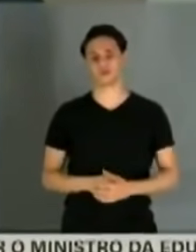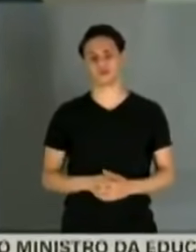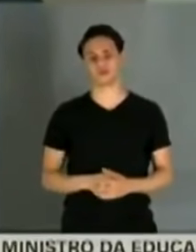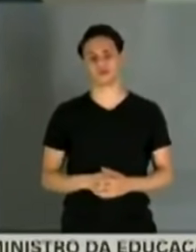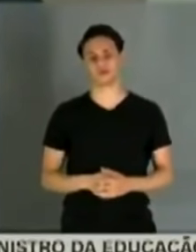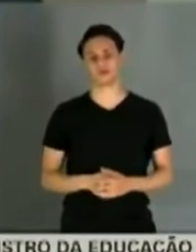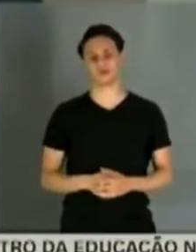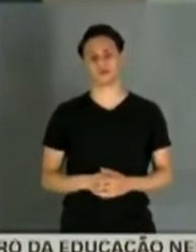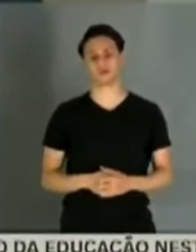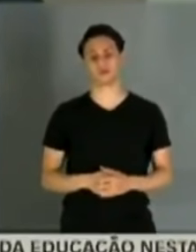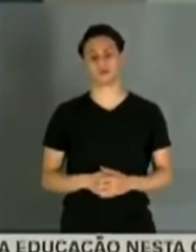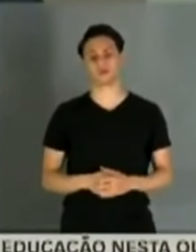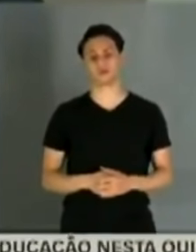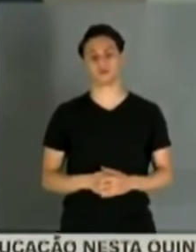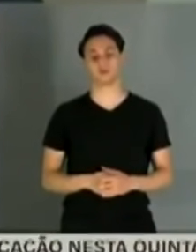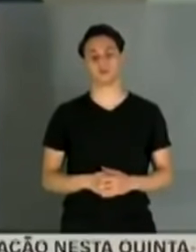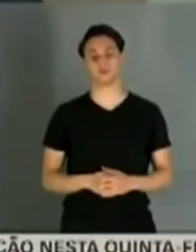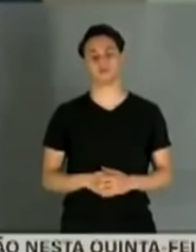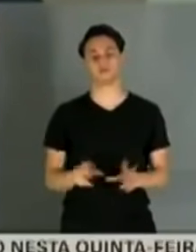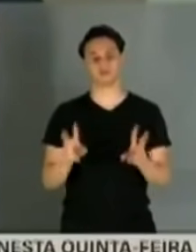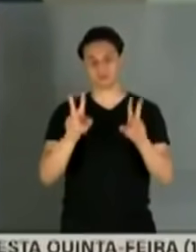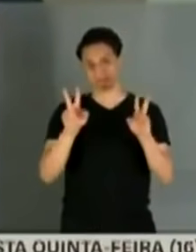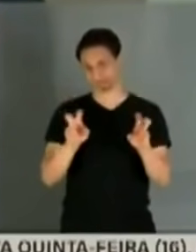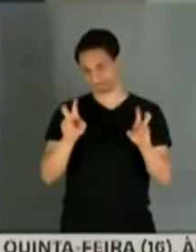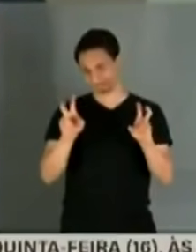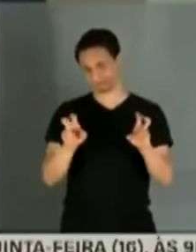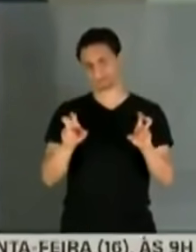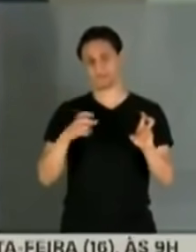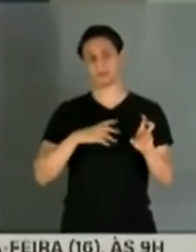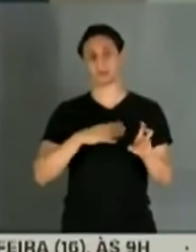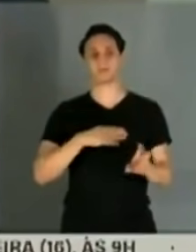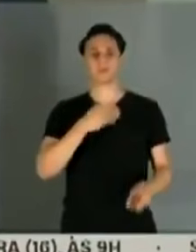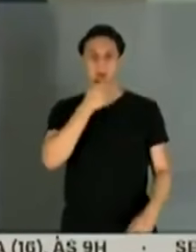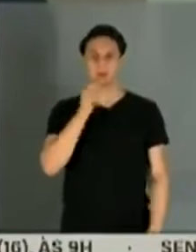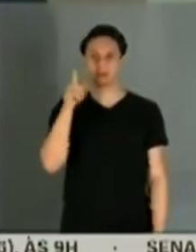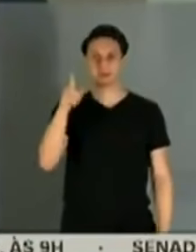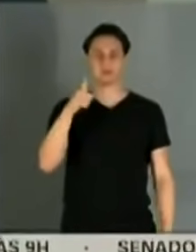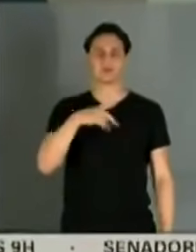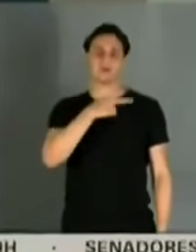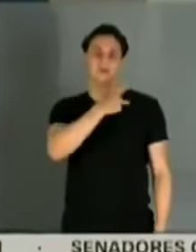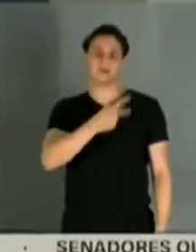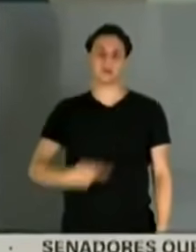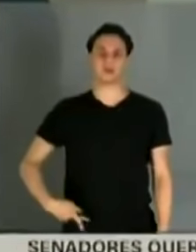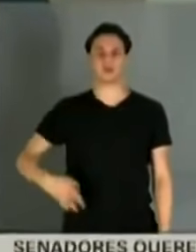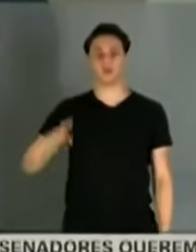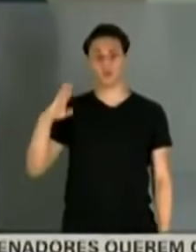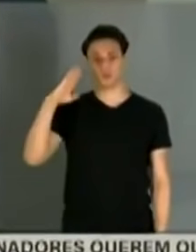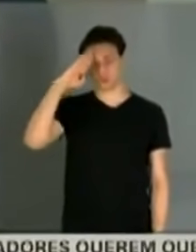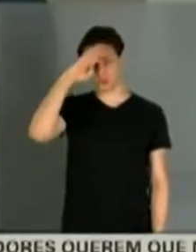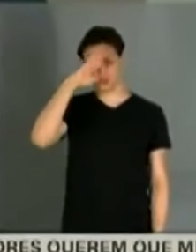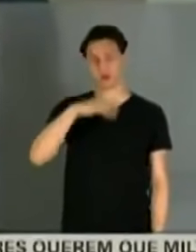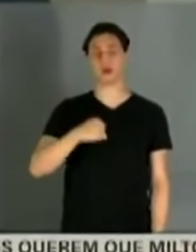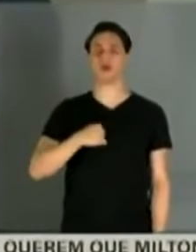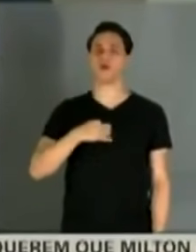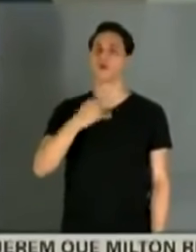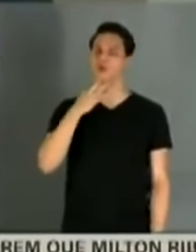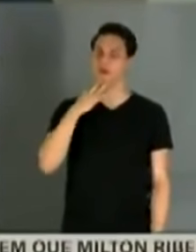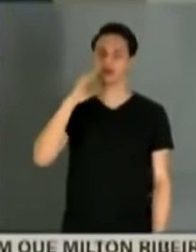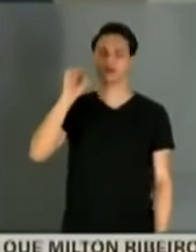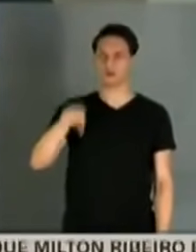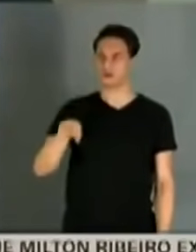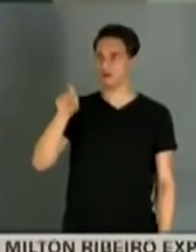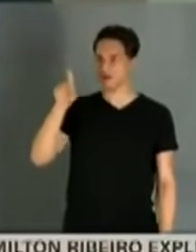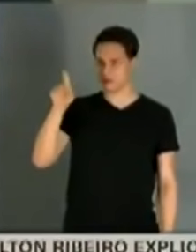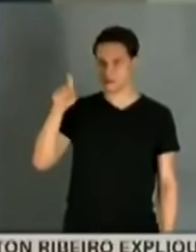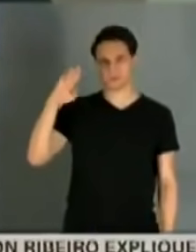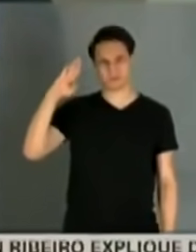em relação ao presidente Jair Bolsonaro. Informo que conheço o presidente